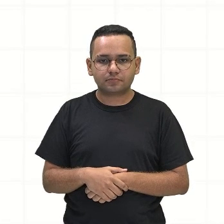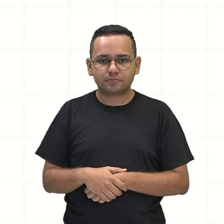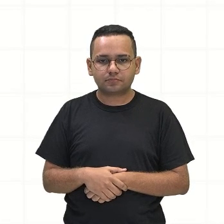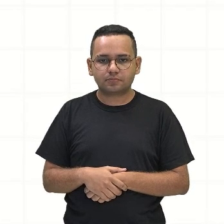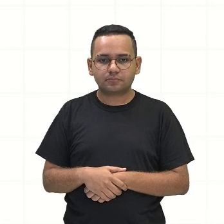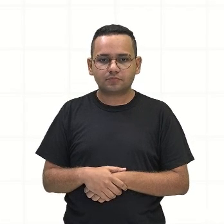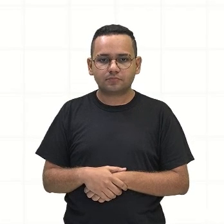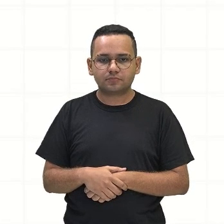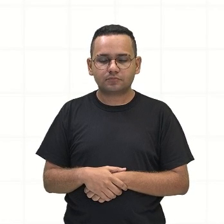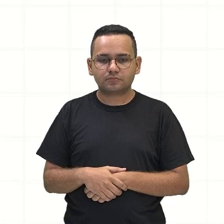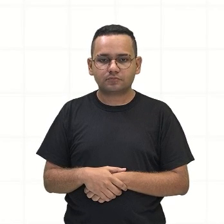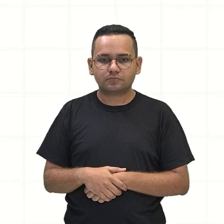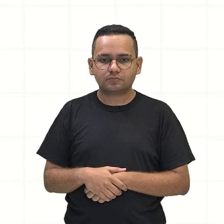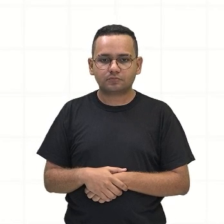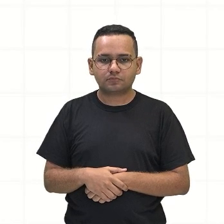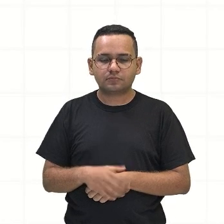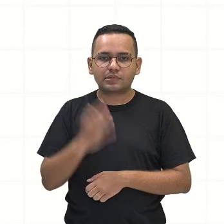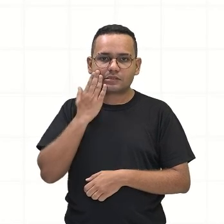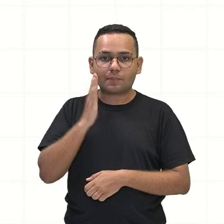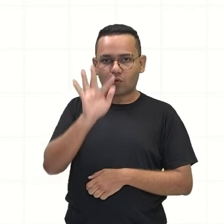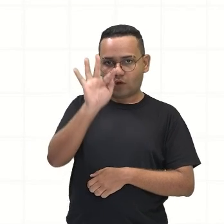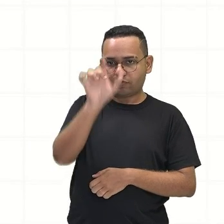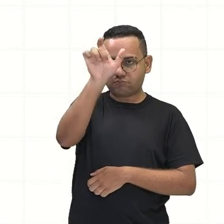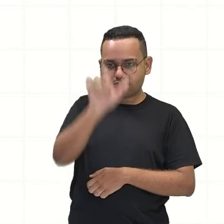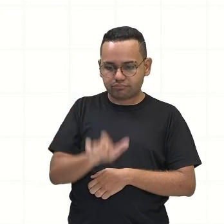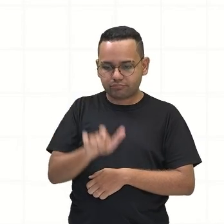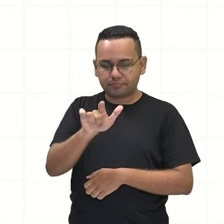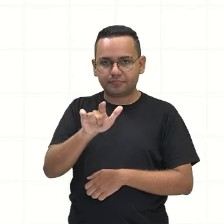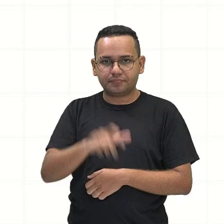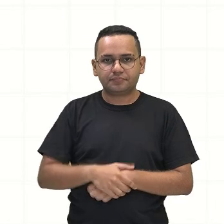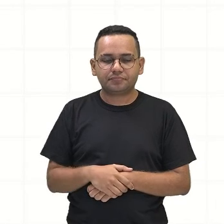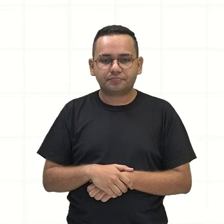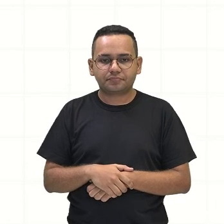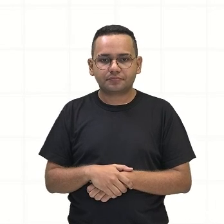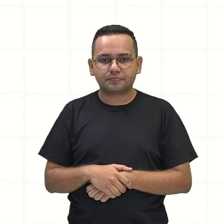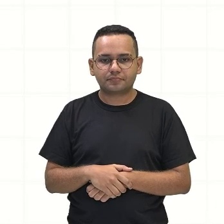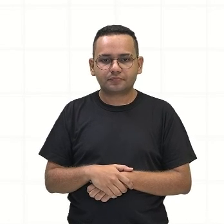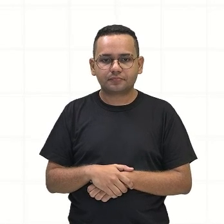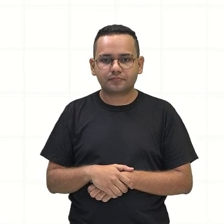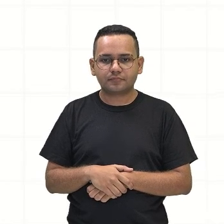que 2, tá, são 10%,